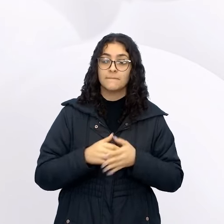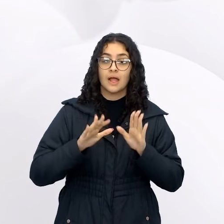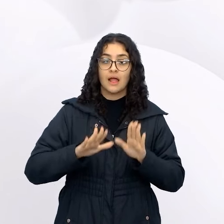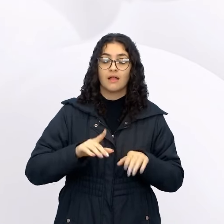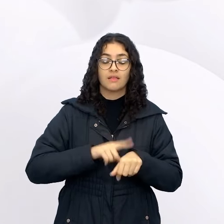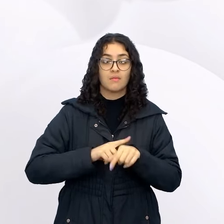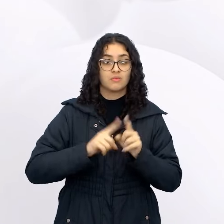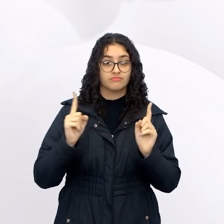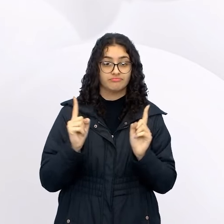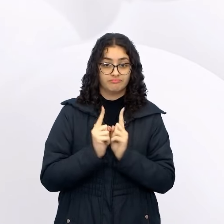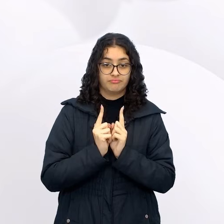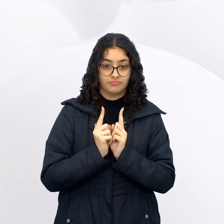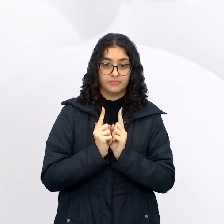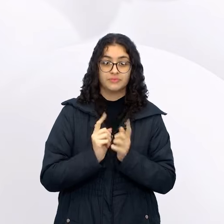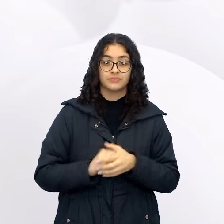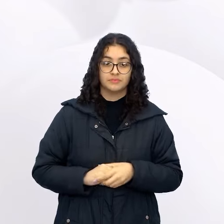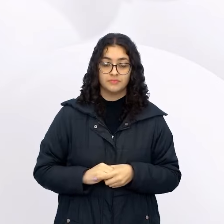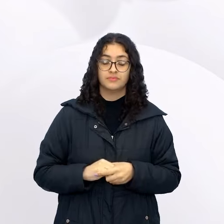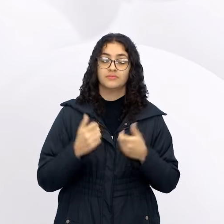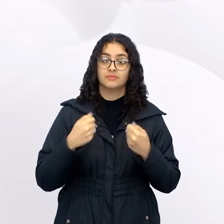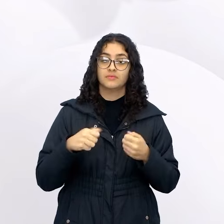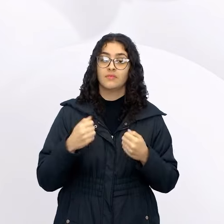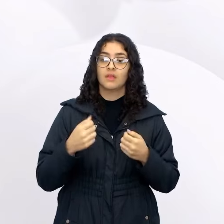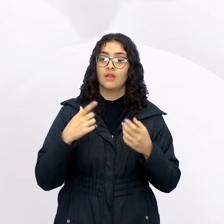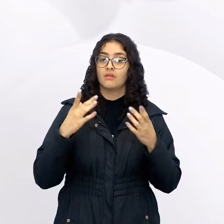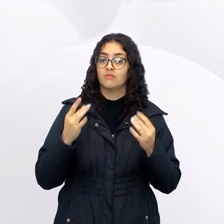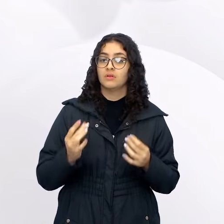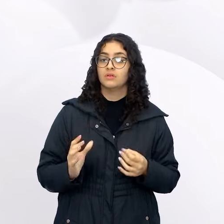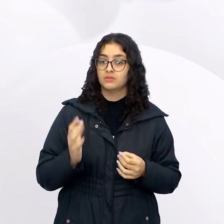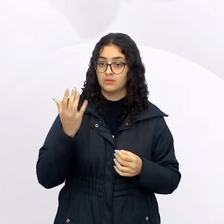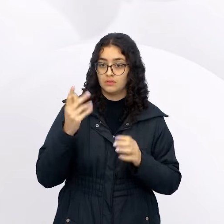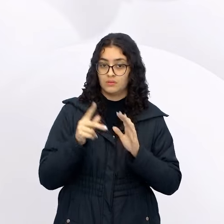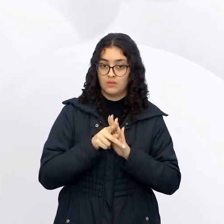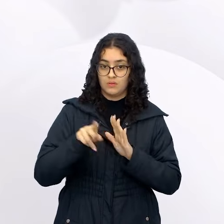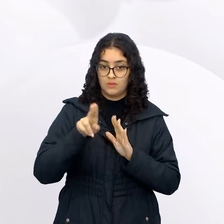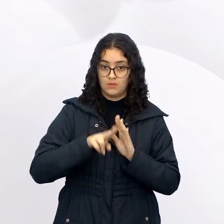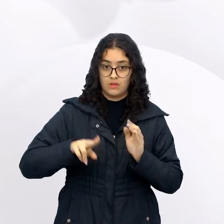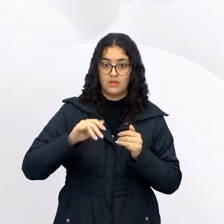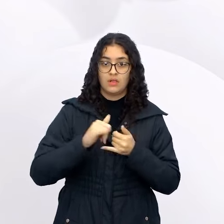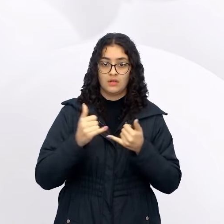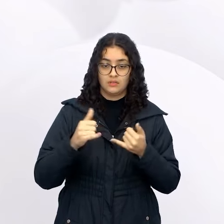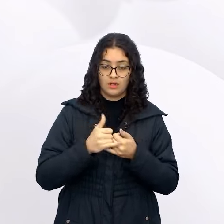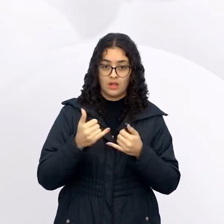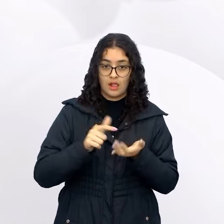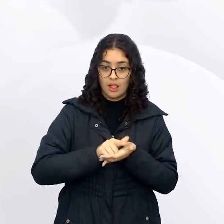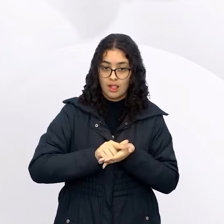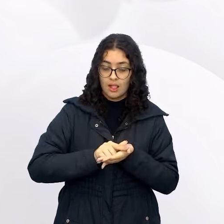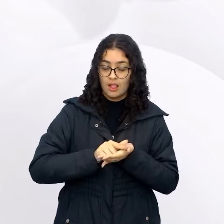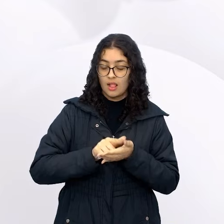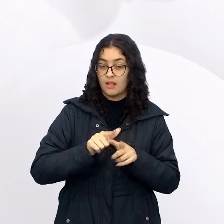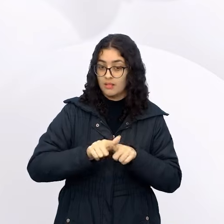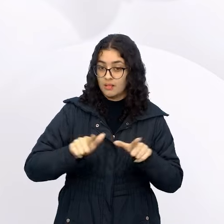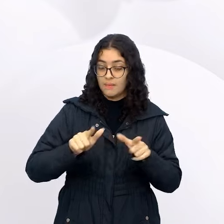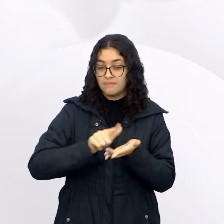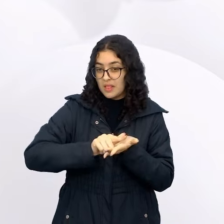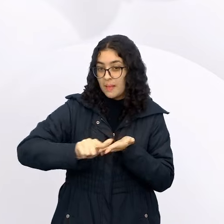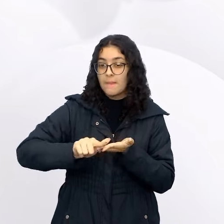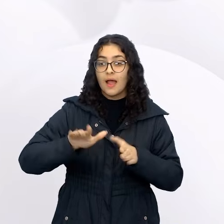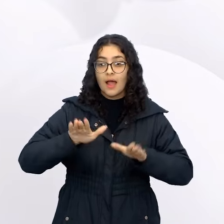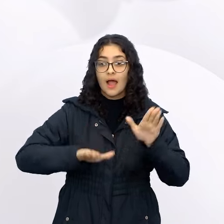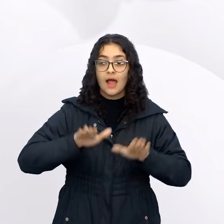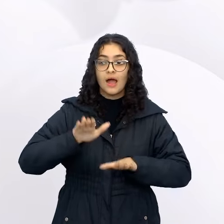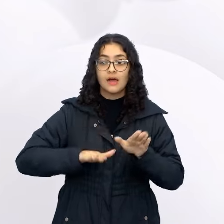muito curto, que era de descrever alguns eventos críticos na questão do uso das energias limpas, né, que existe. Às vezes, muitas